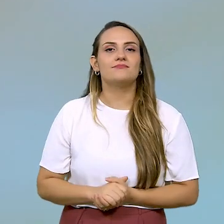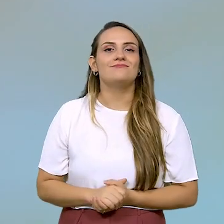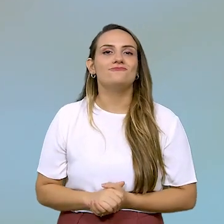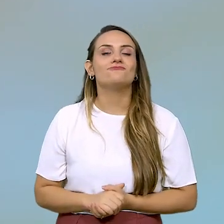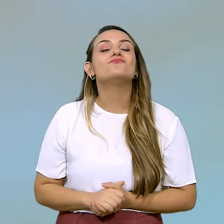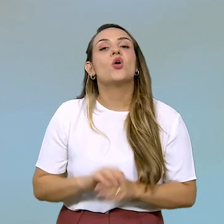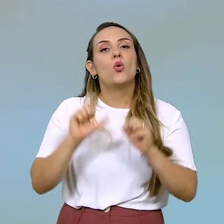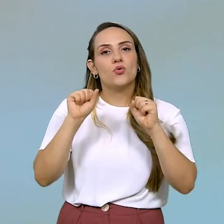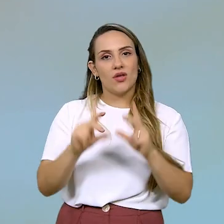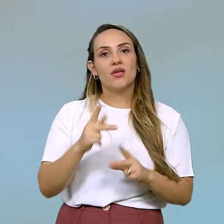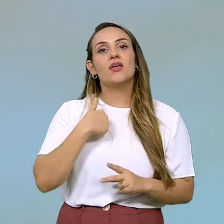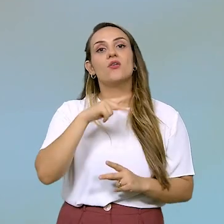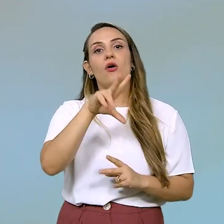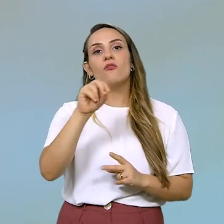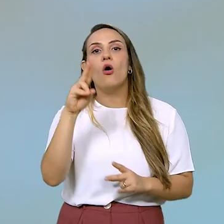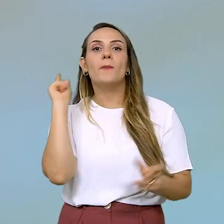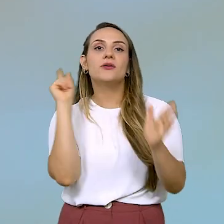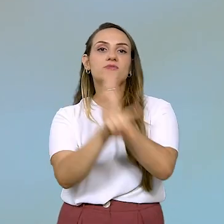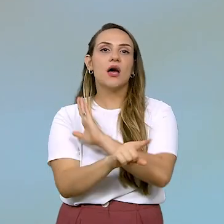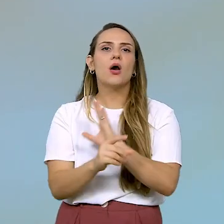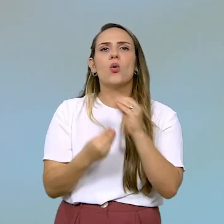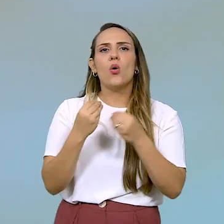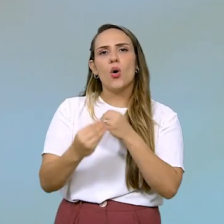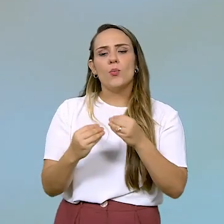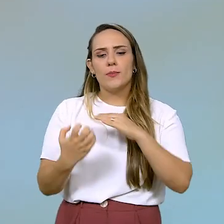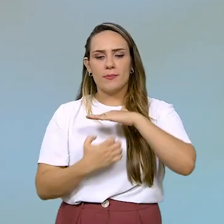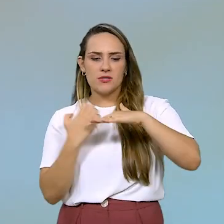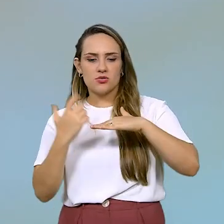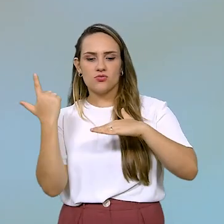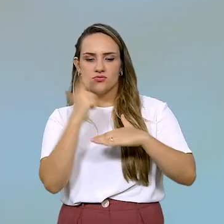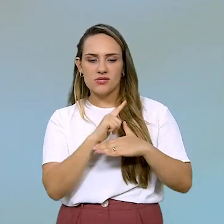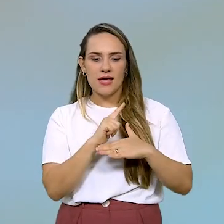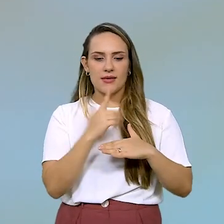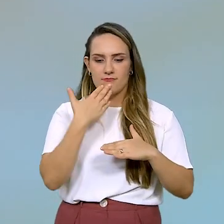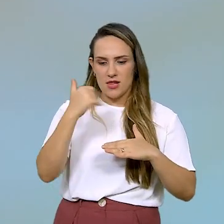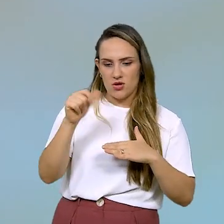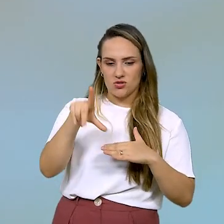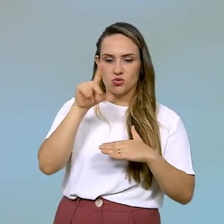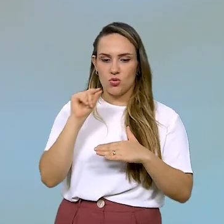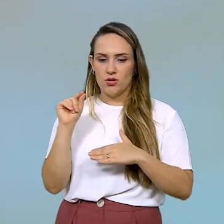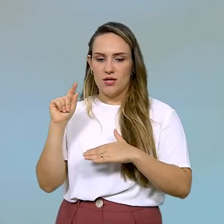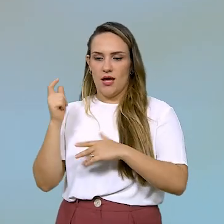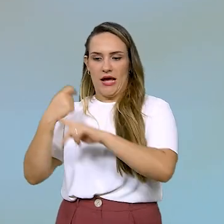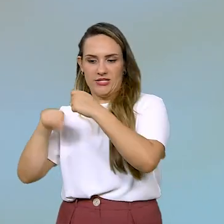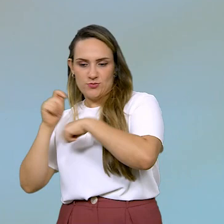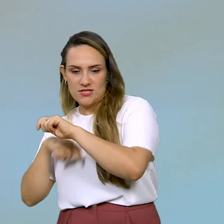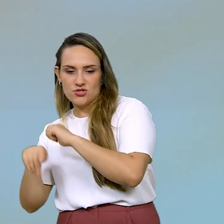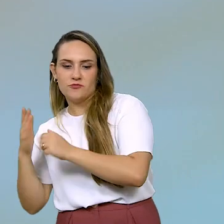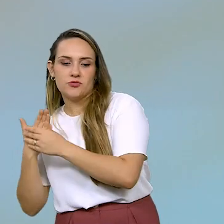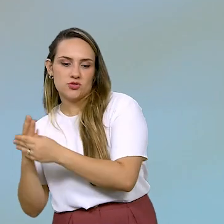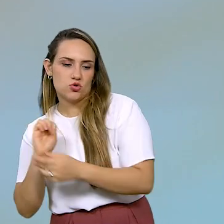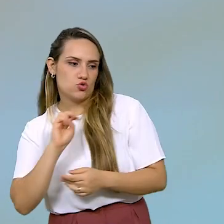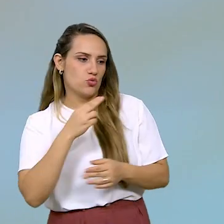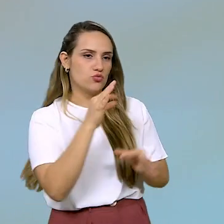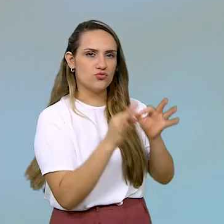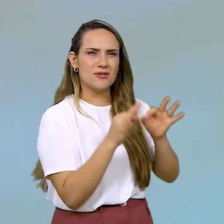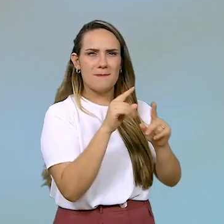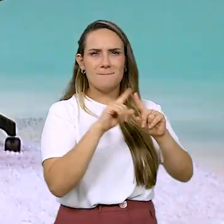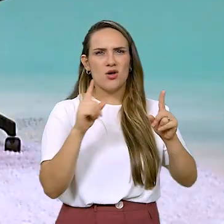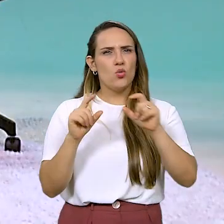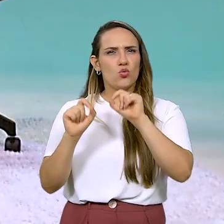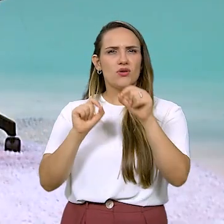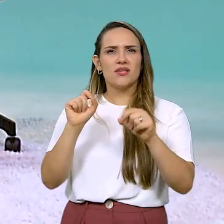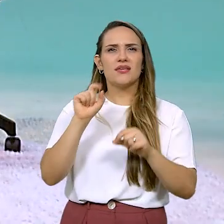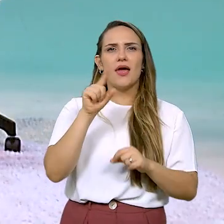o que vai ser o fator determinante para uma empresa escolher entre a via administrativa ou judicial, mas antes eu quero entender o que é o COSIT que foi mencionado